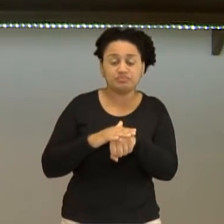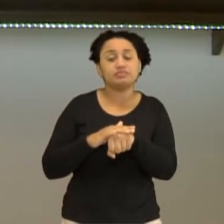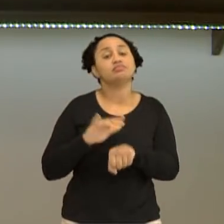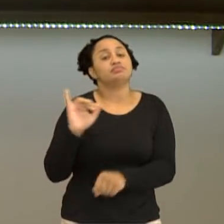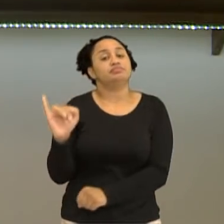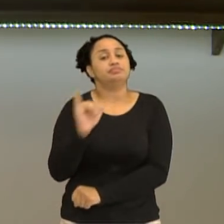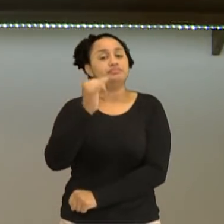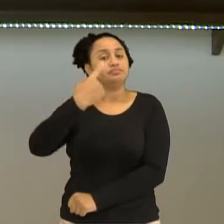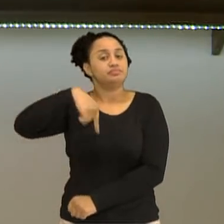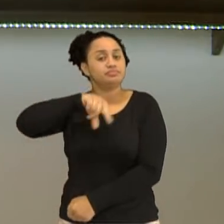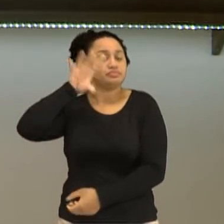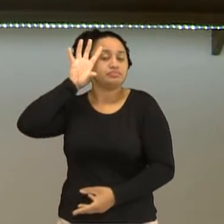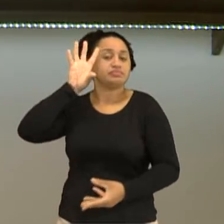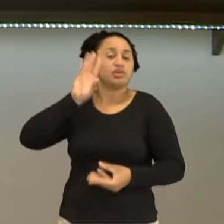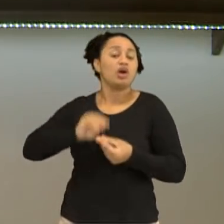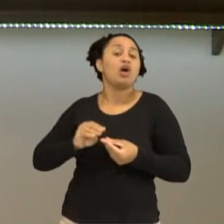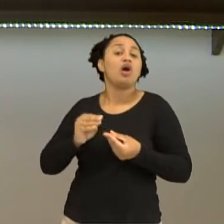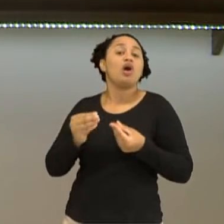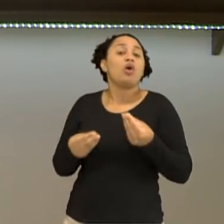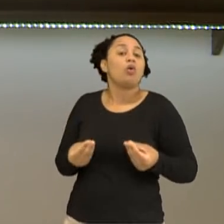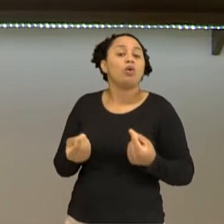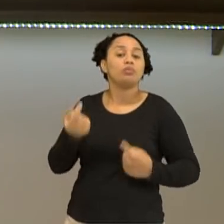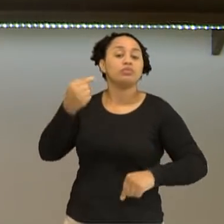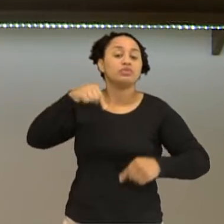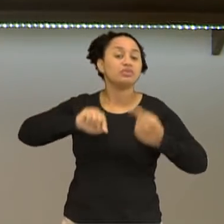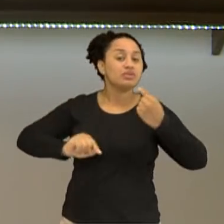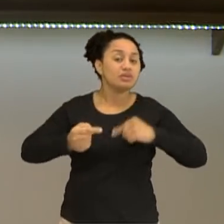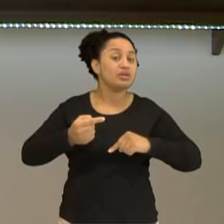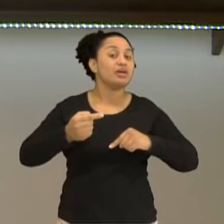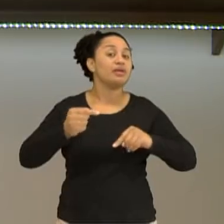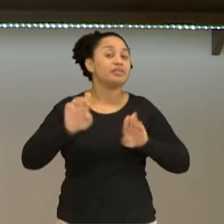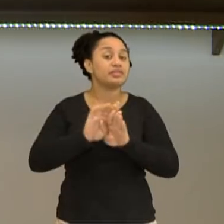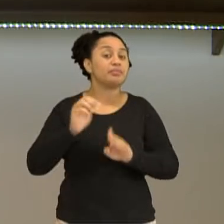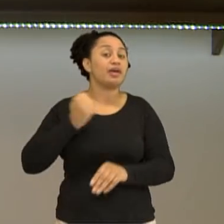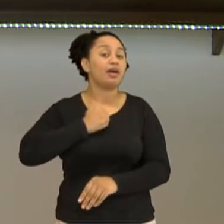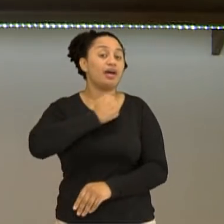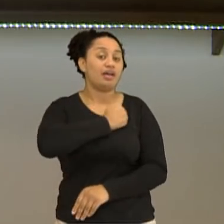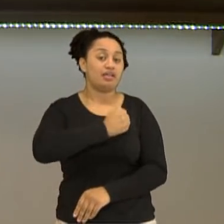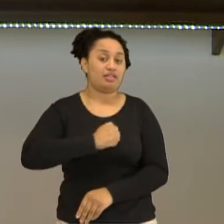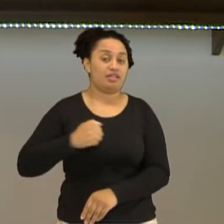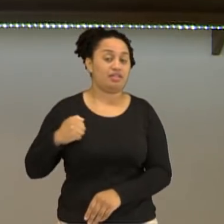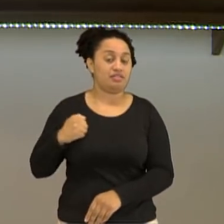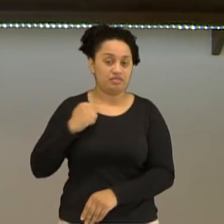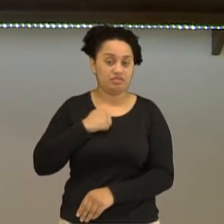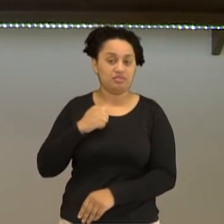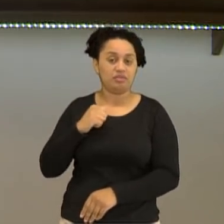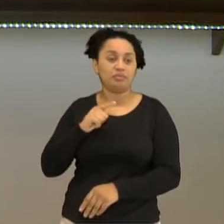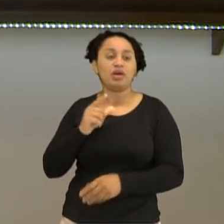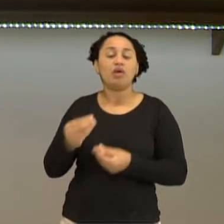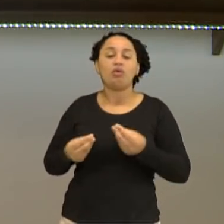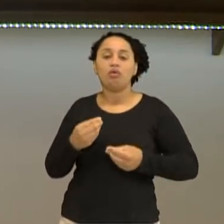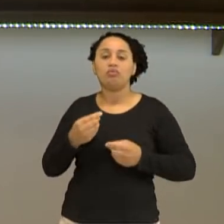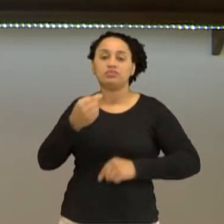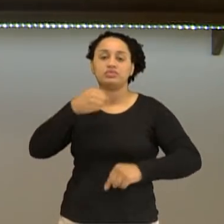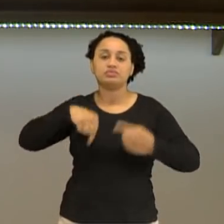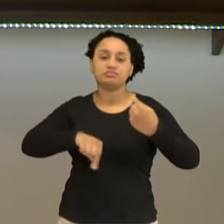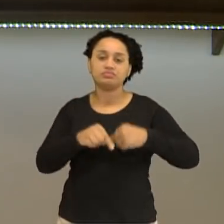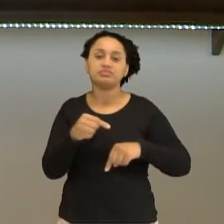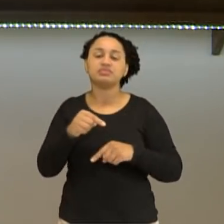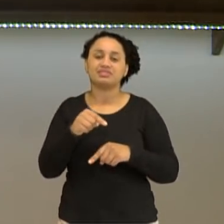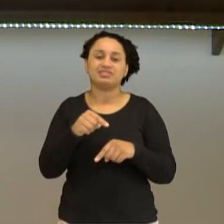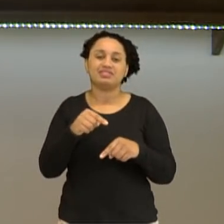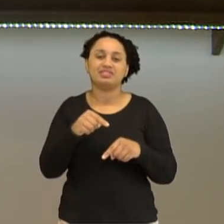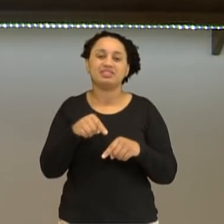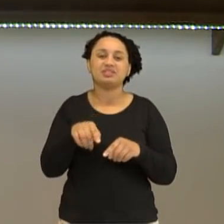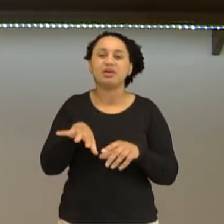também entenda a fisiologia e a anatomia do sistema respiratório. Para isso, eu convido vocês a uma atividade a